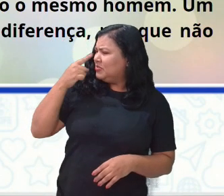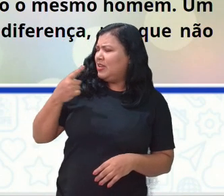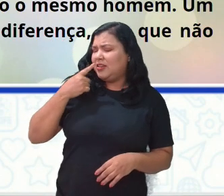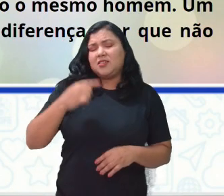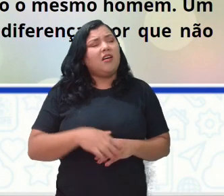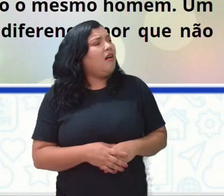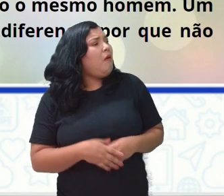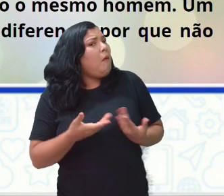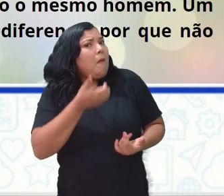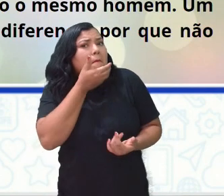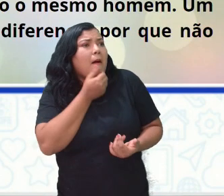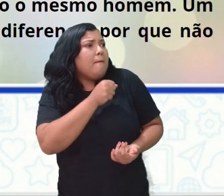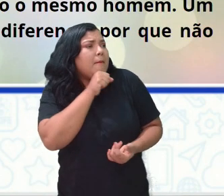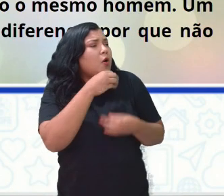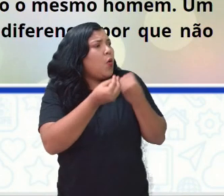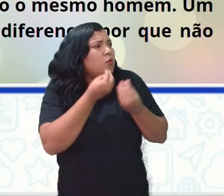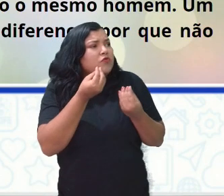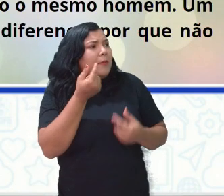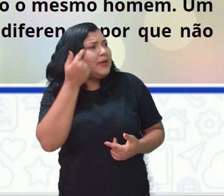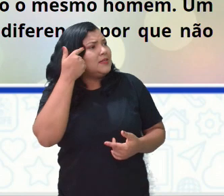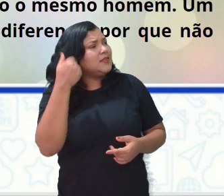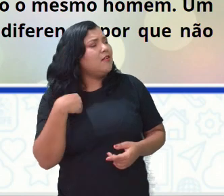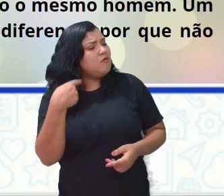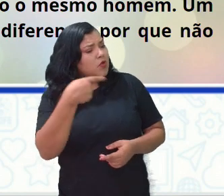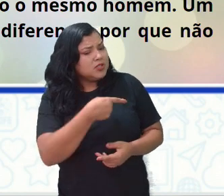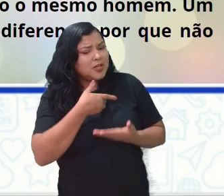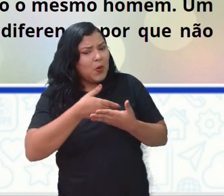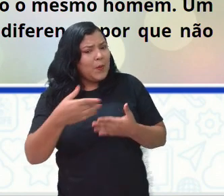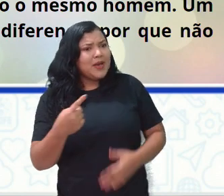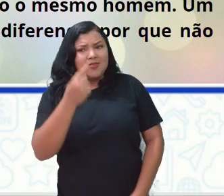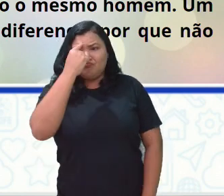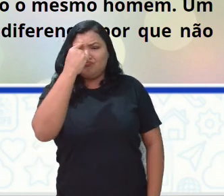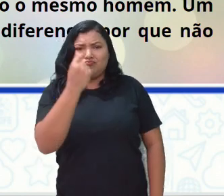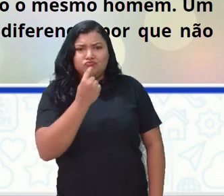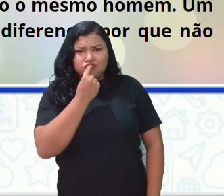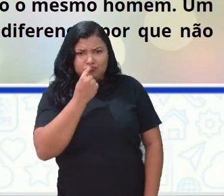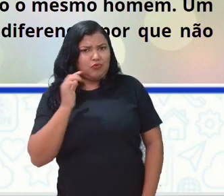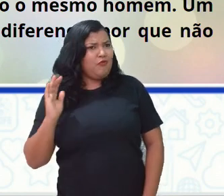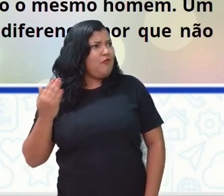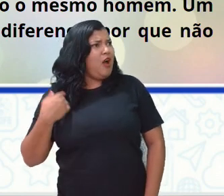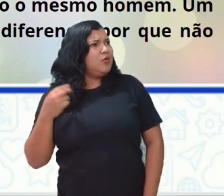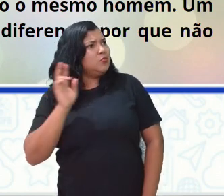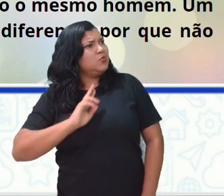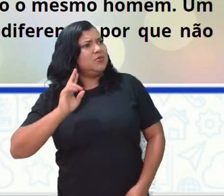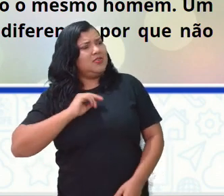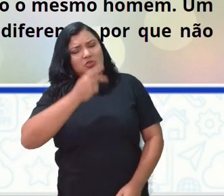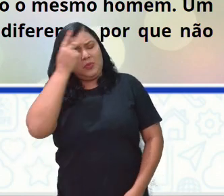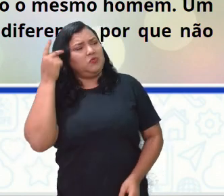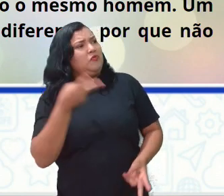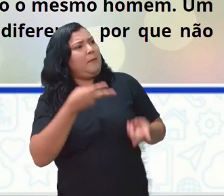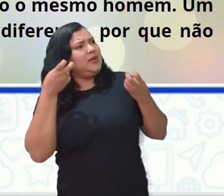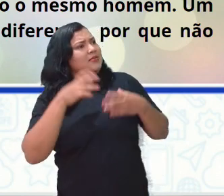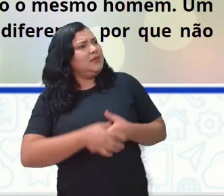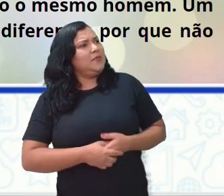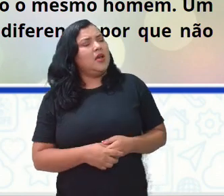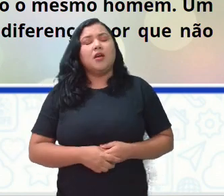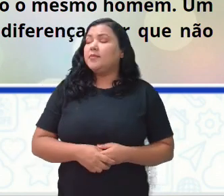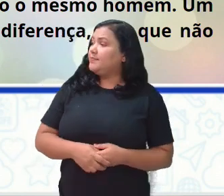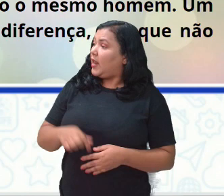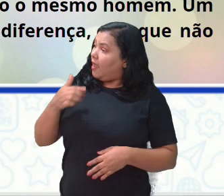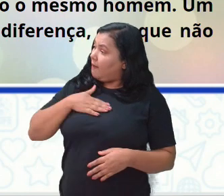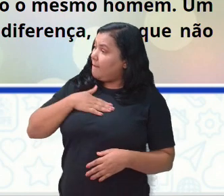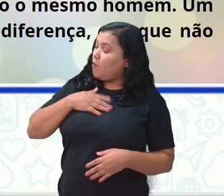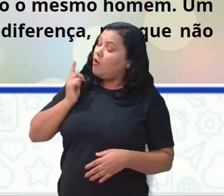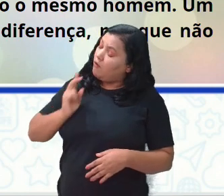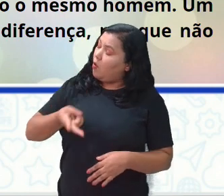vamos pensar? De uma hora para outra, um homem como você resolve andar com o nariz postiço e quer que ninguém note? O nariz é meu e vou continuar a